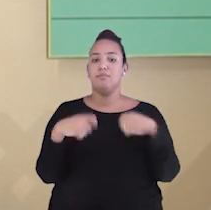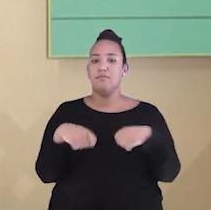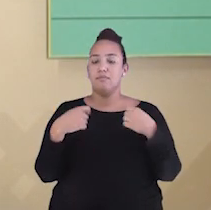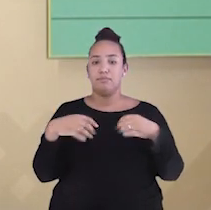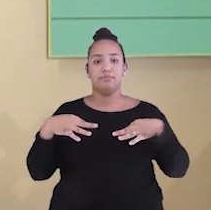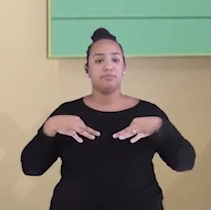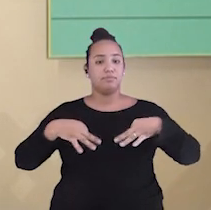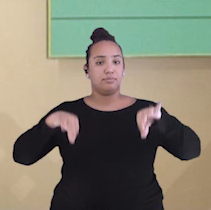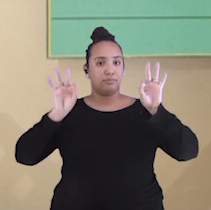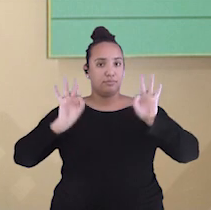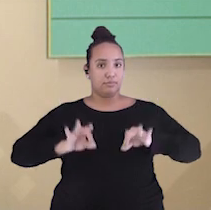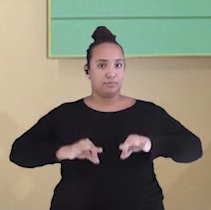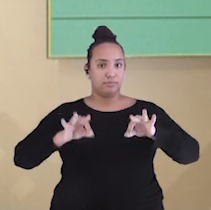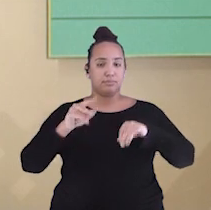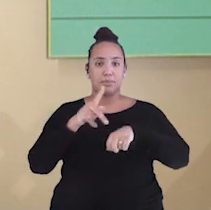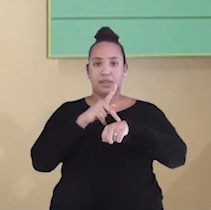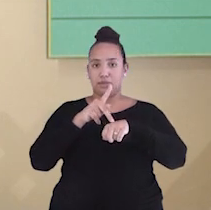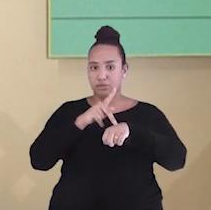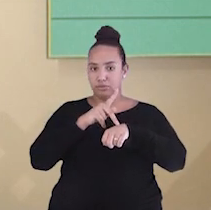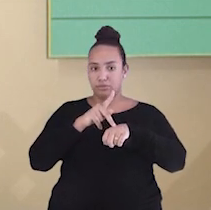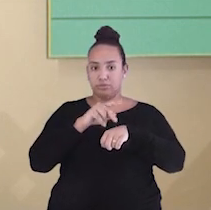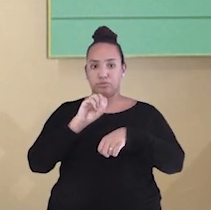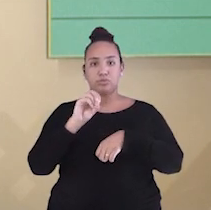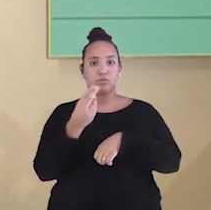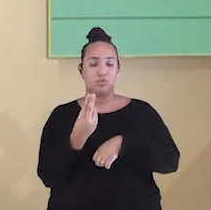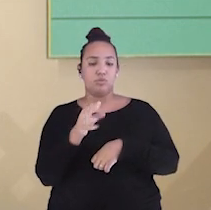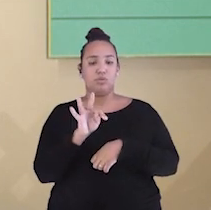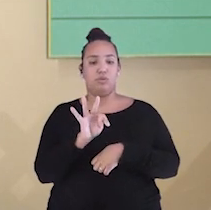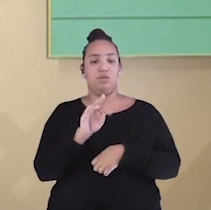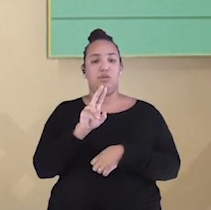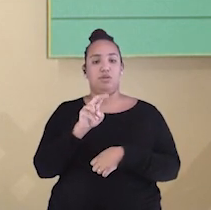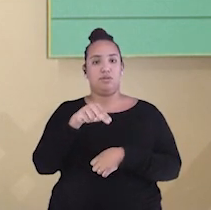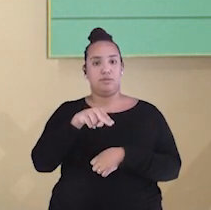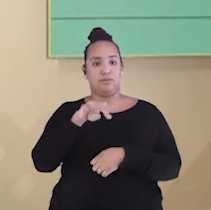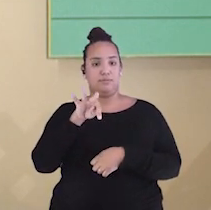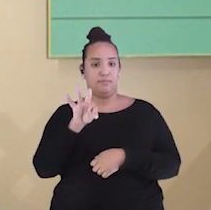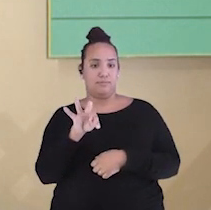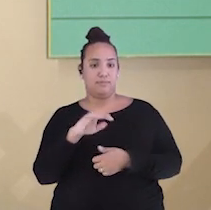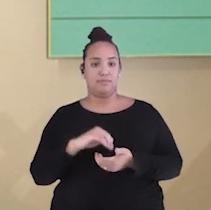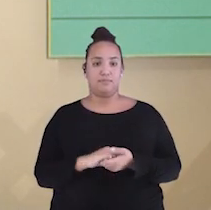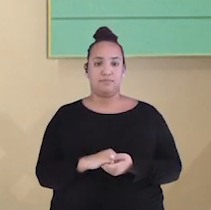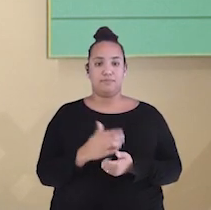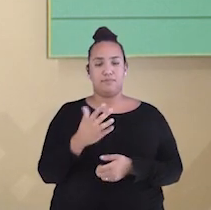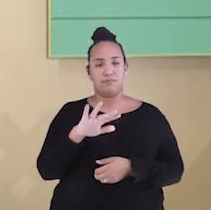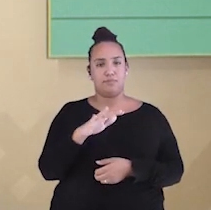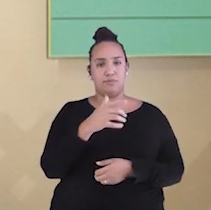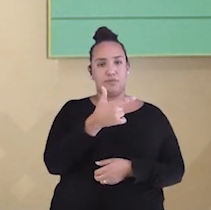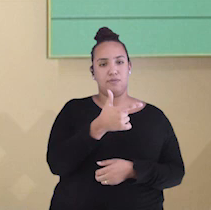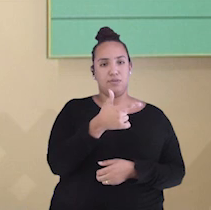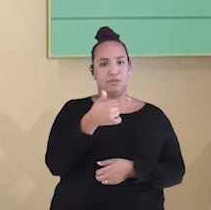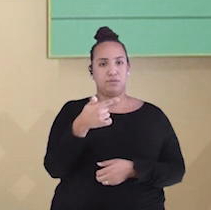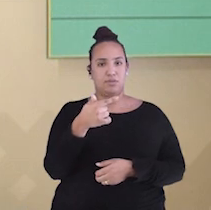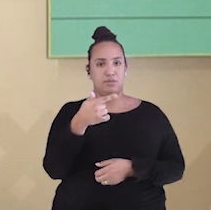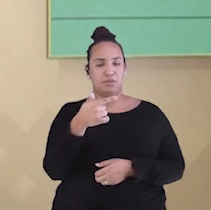de 2 tiras de tecido preto, ou também pode ser TNT. Um com aproximadamente